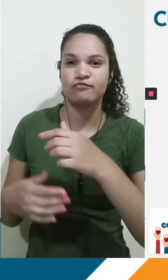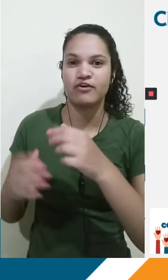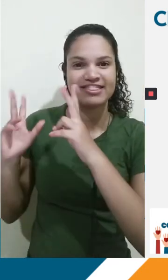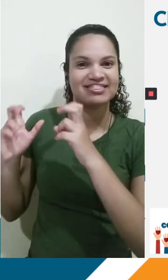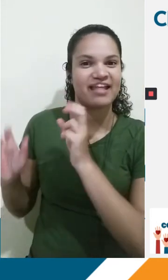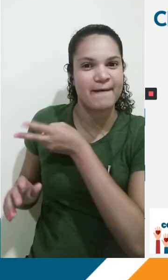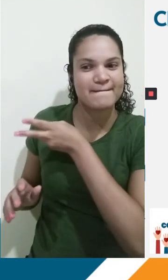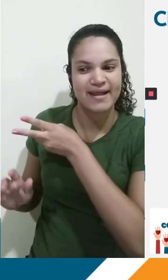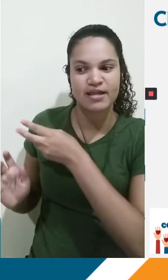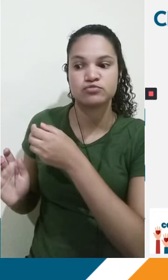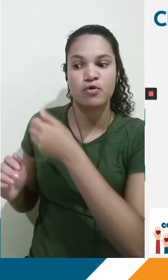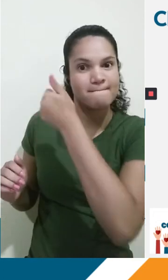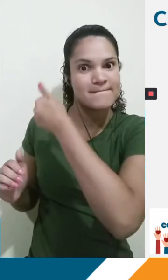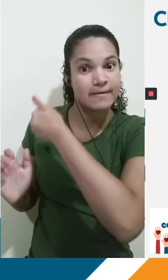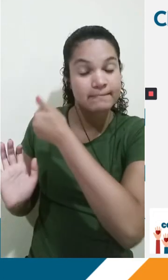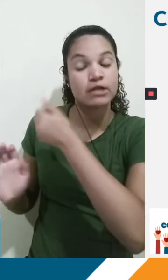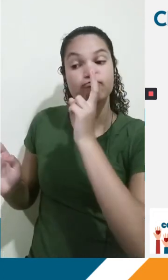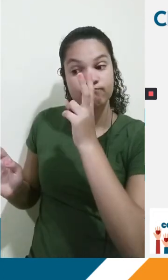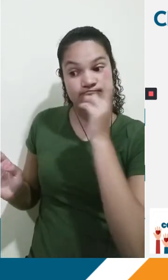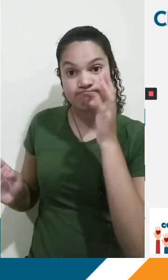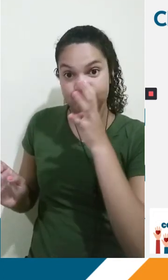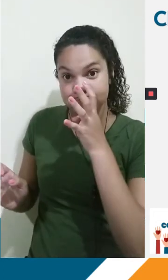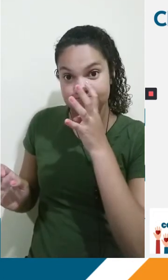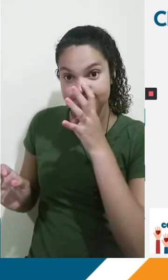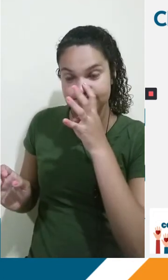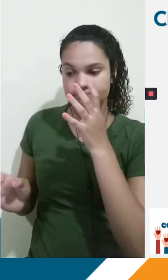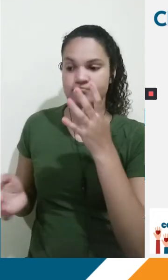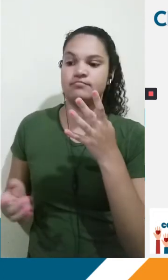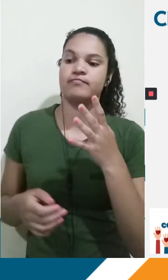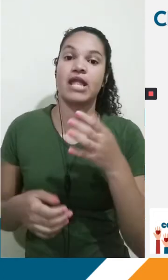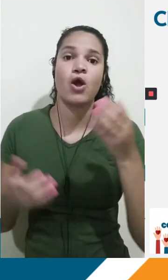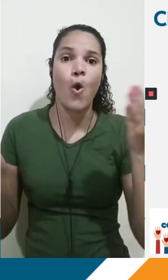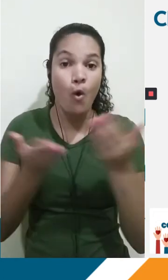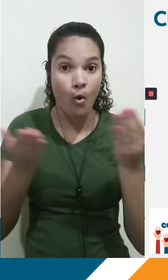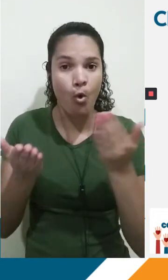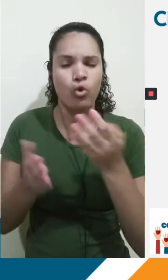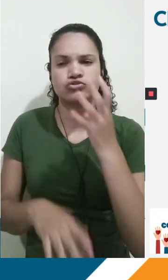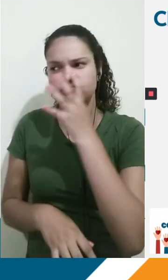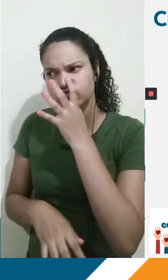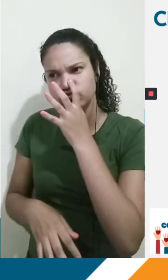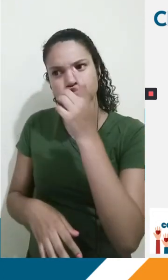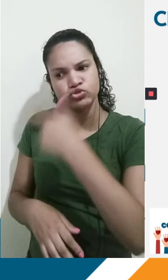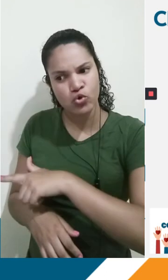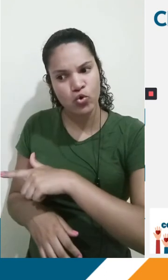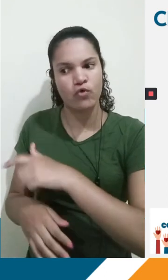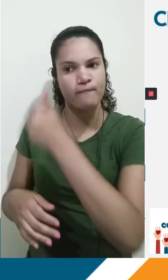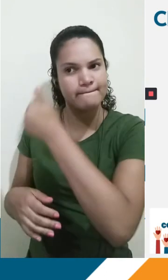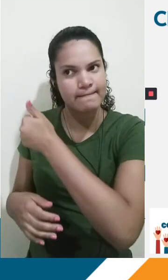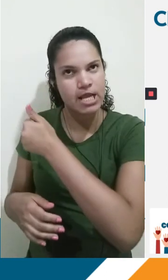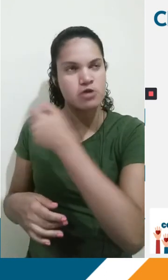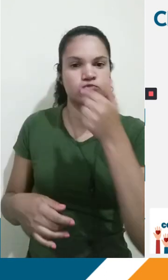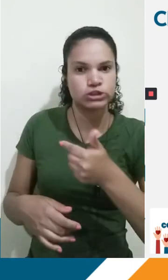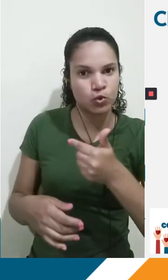aula sobre esse tema. Assista hoje e reveja novamente esse vídeo, né?